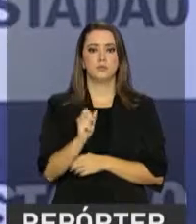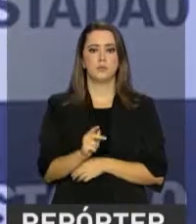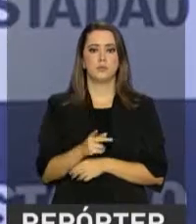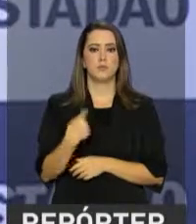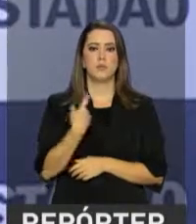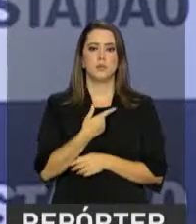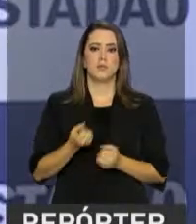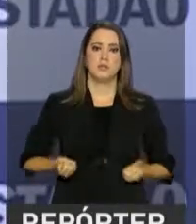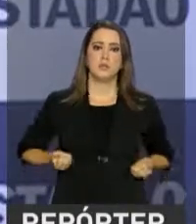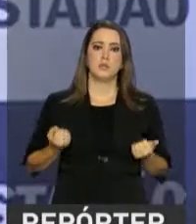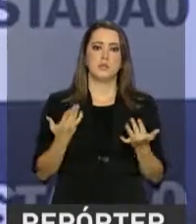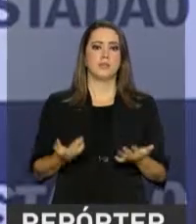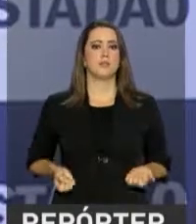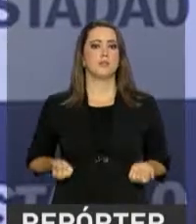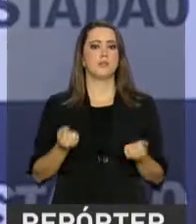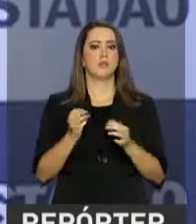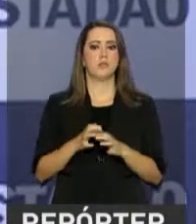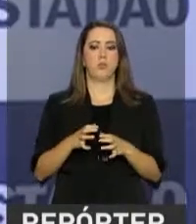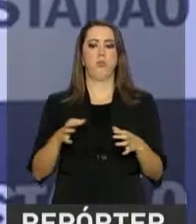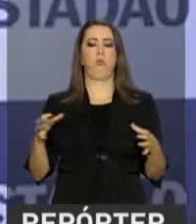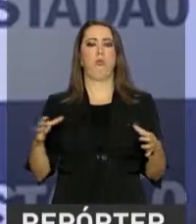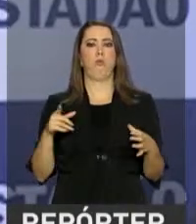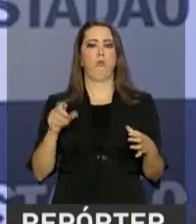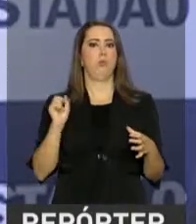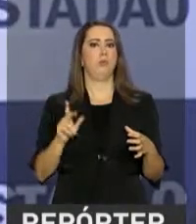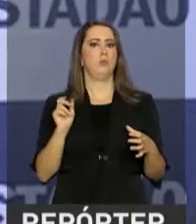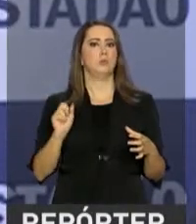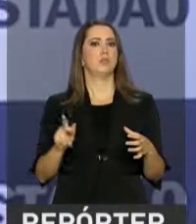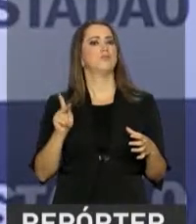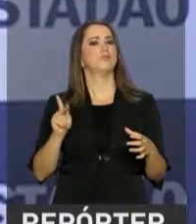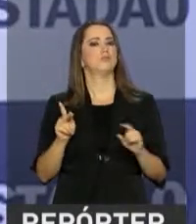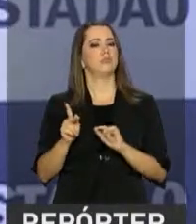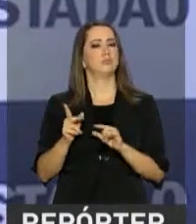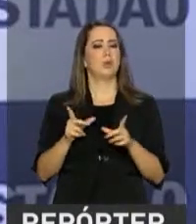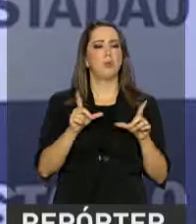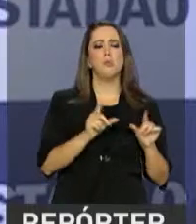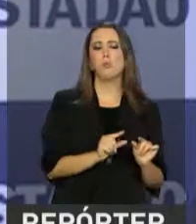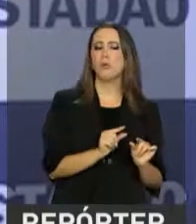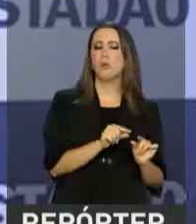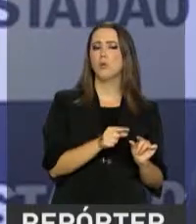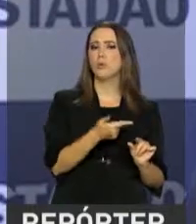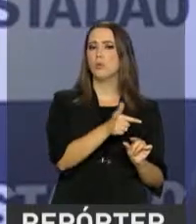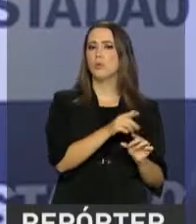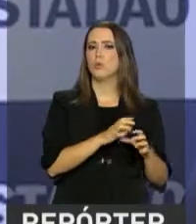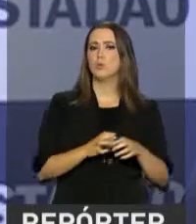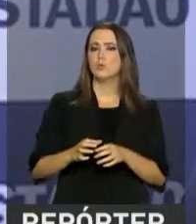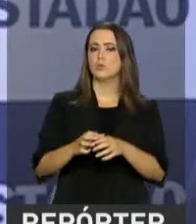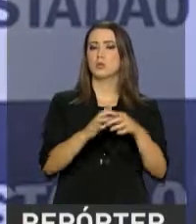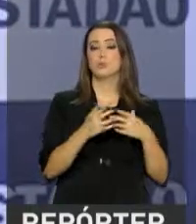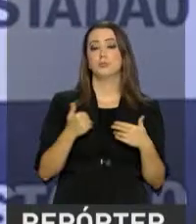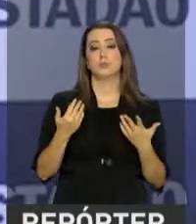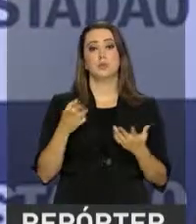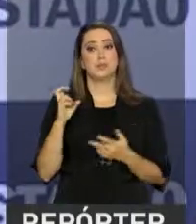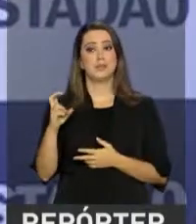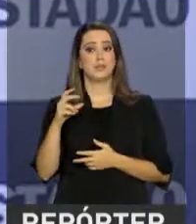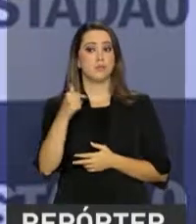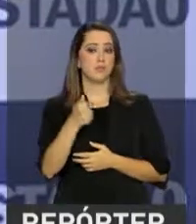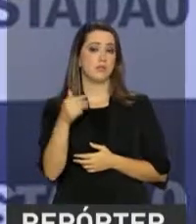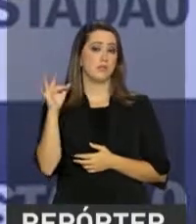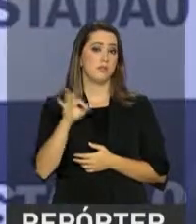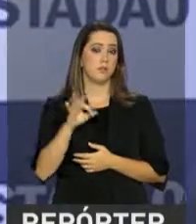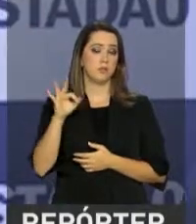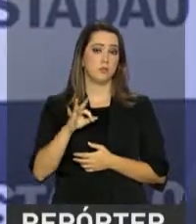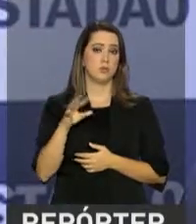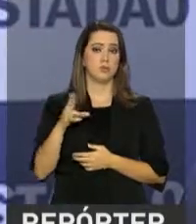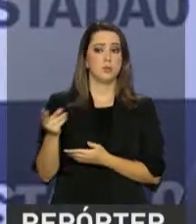com Previdência e menos com as outras áreas que dependem do governo. Então, quando você gasta 57%